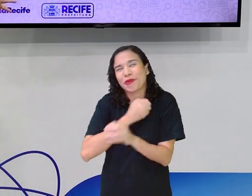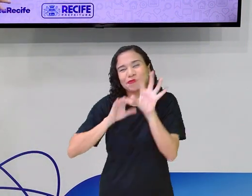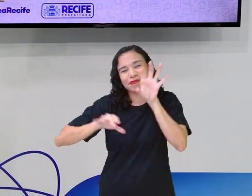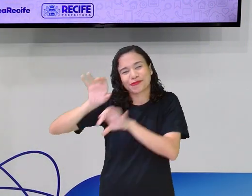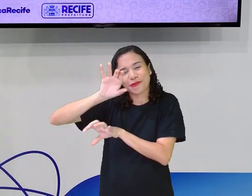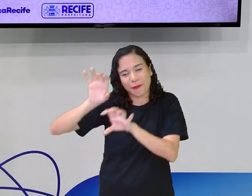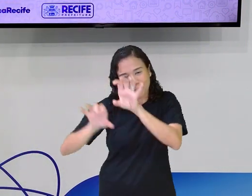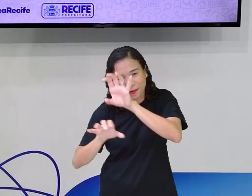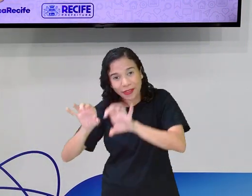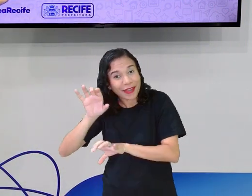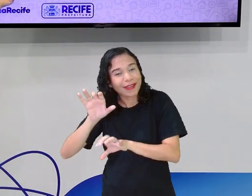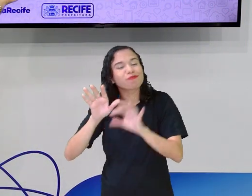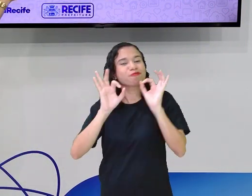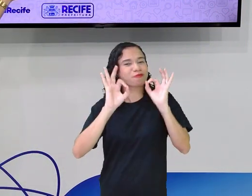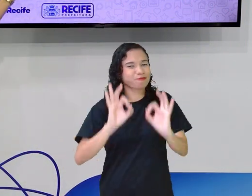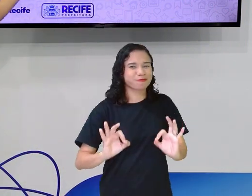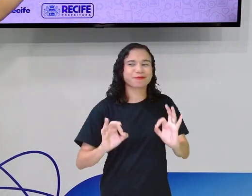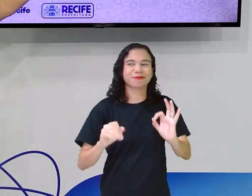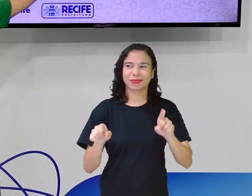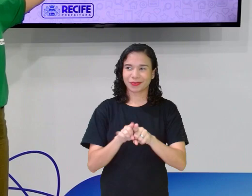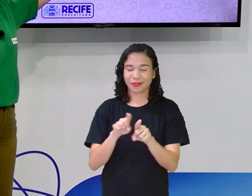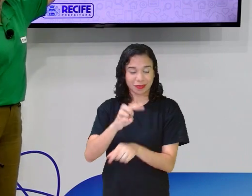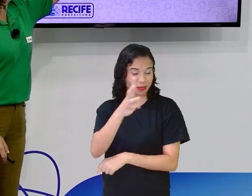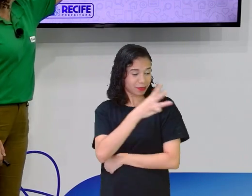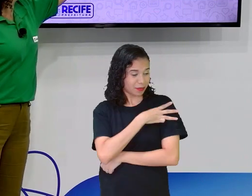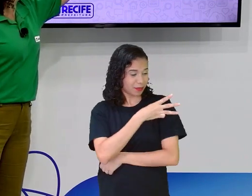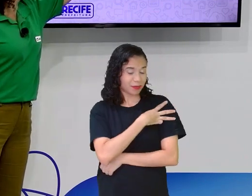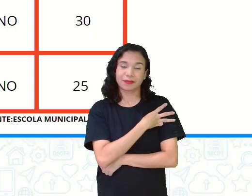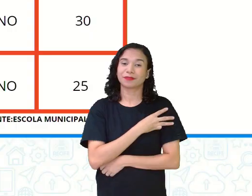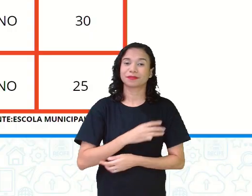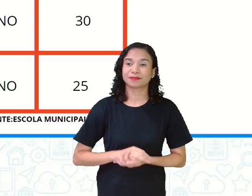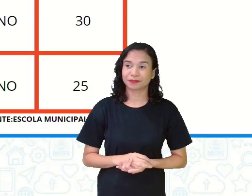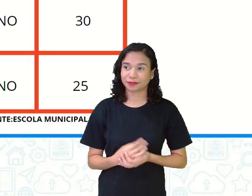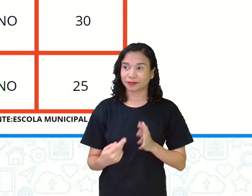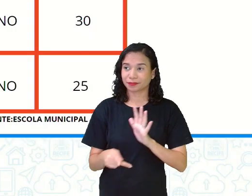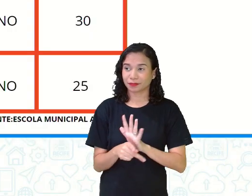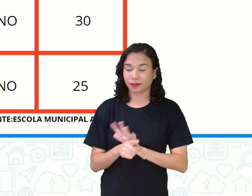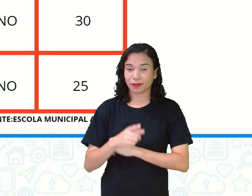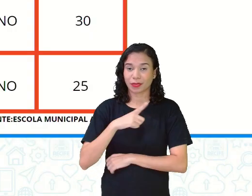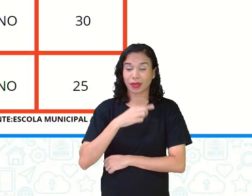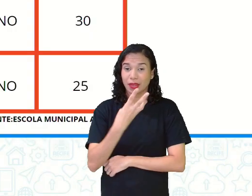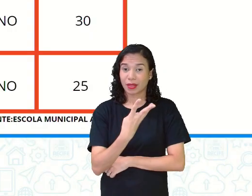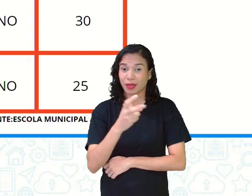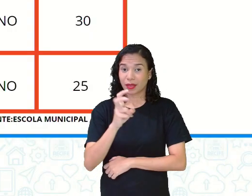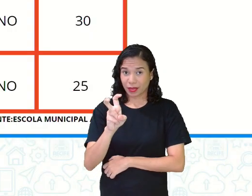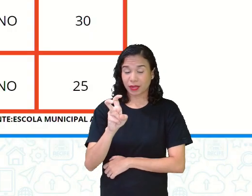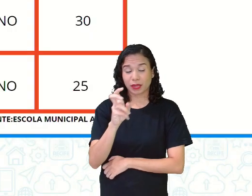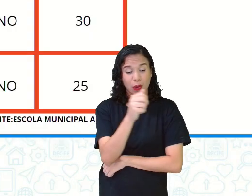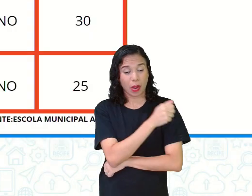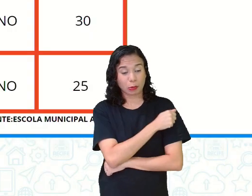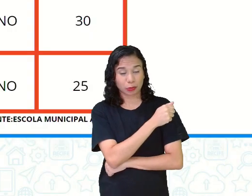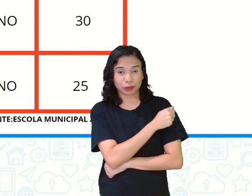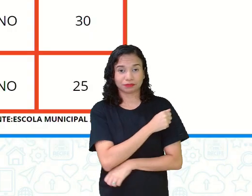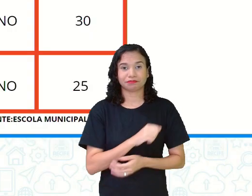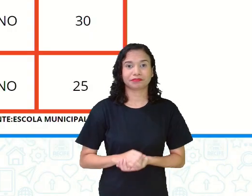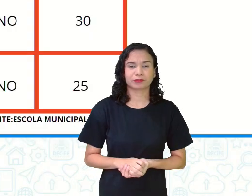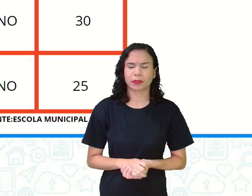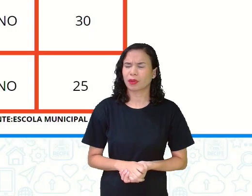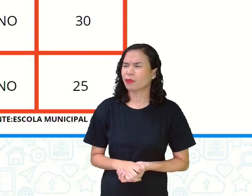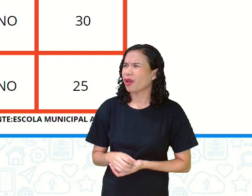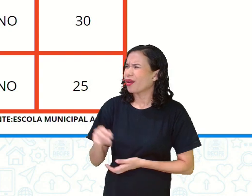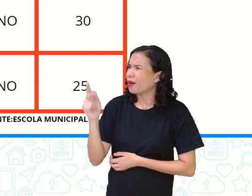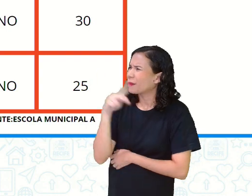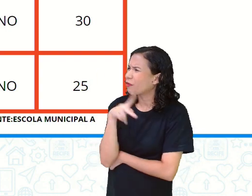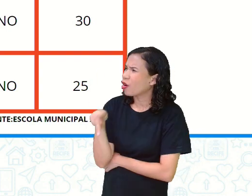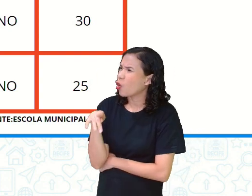um pouco. E ele acertou. Terceiro ano com 35 alunos.